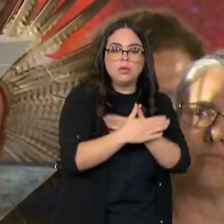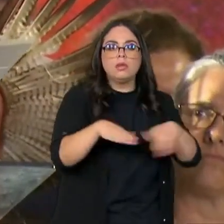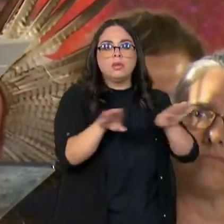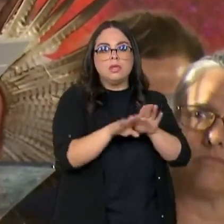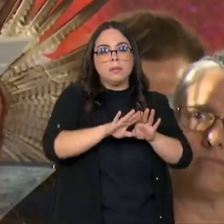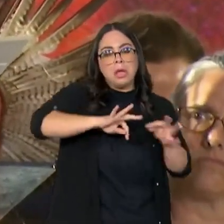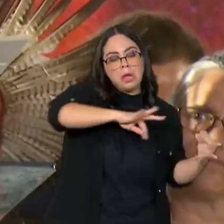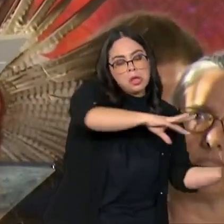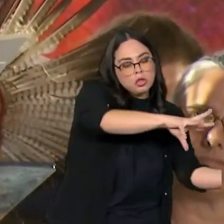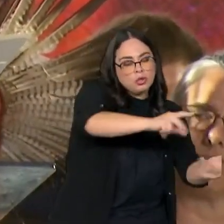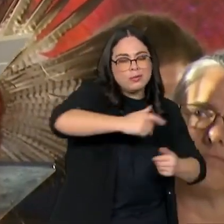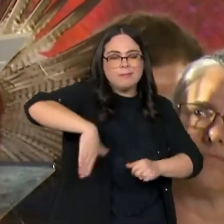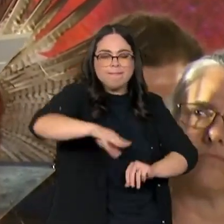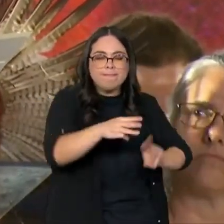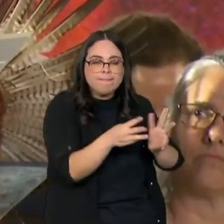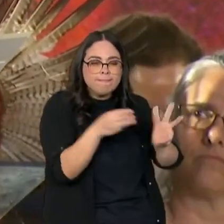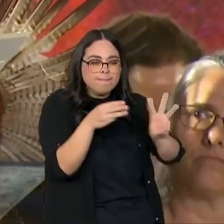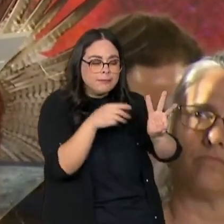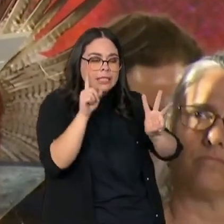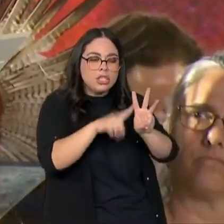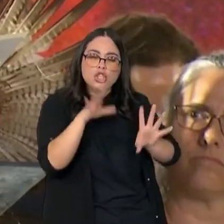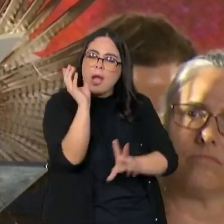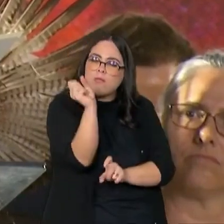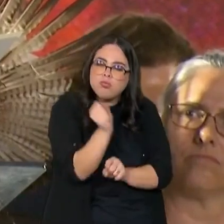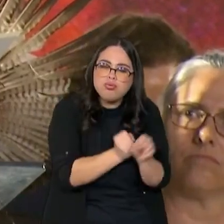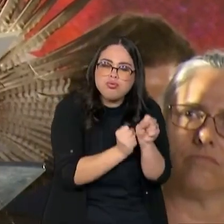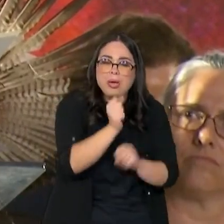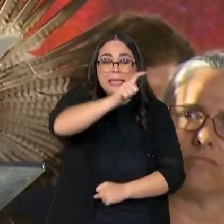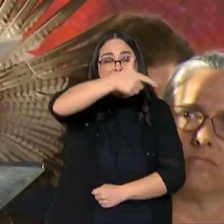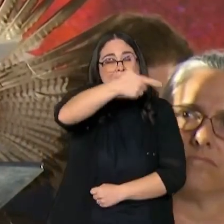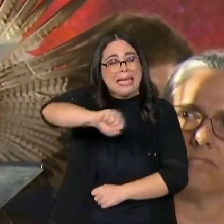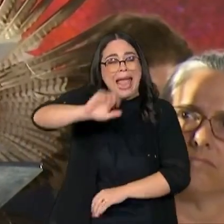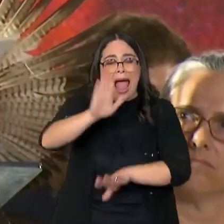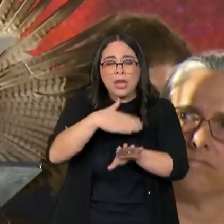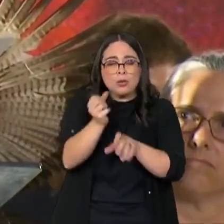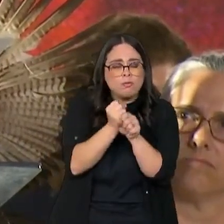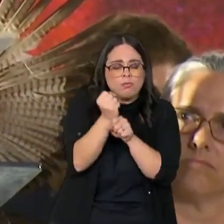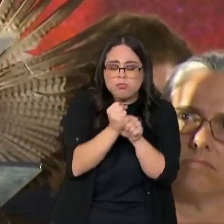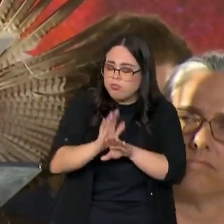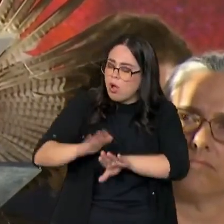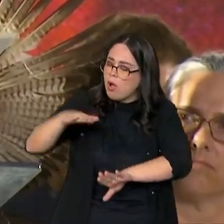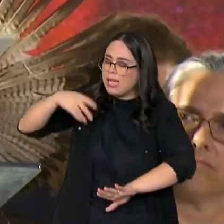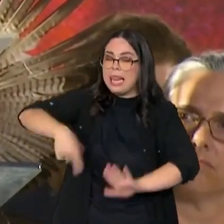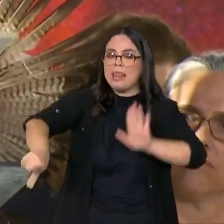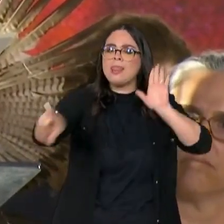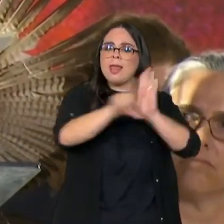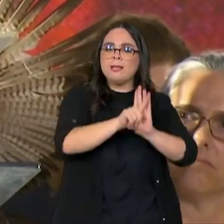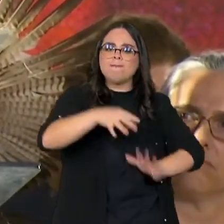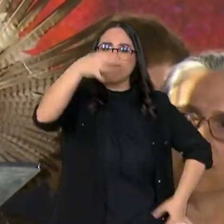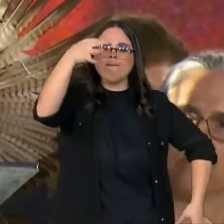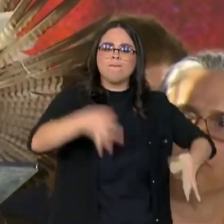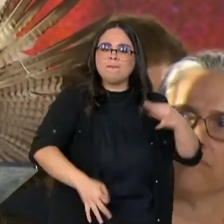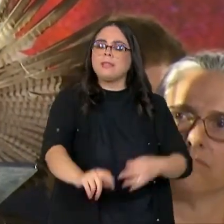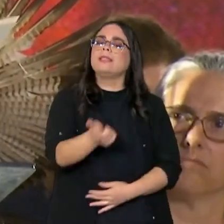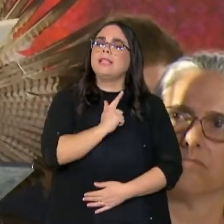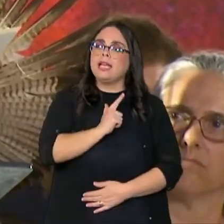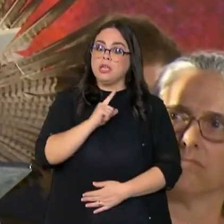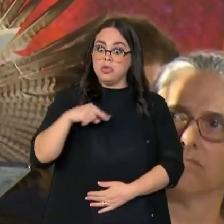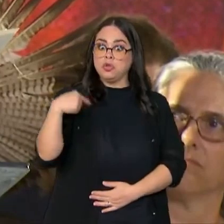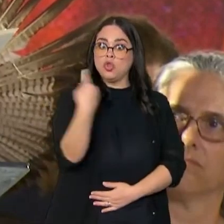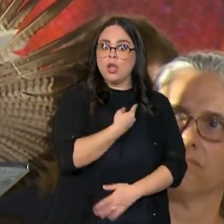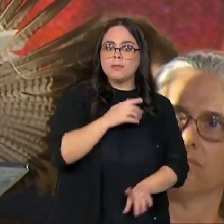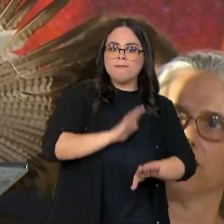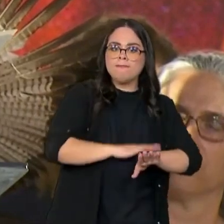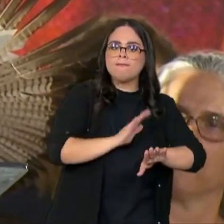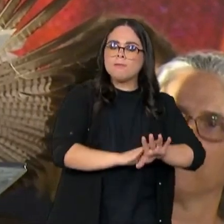os povos indígenas é centenária, justa e legítima. É uma luta de todos nós